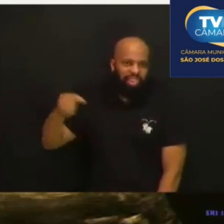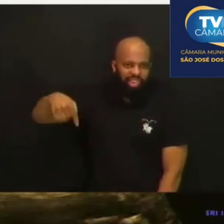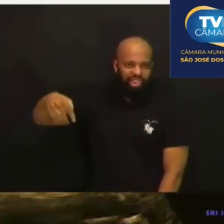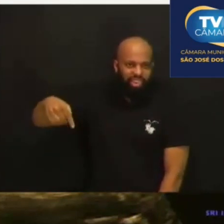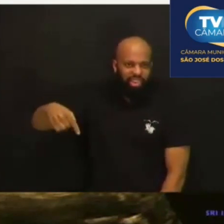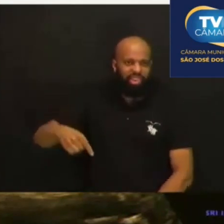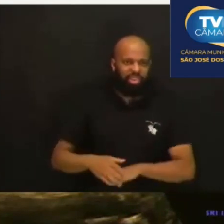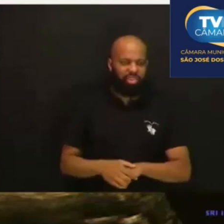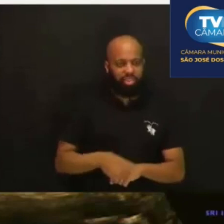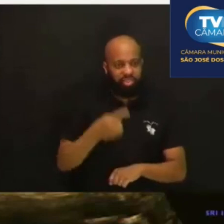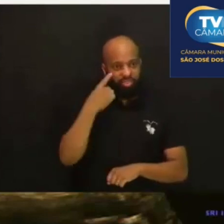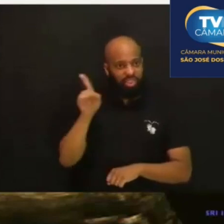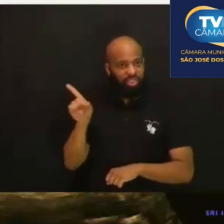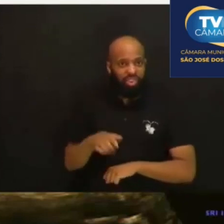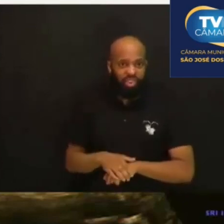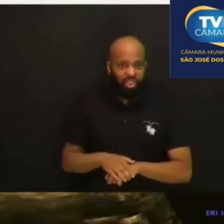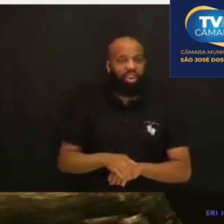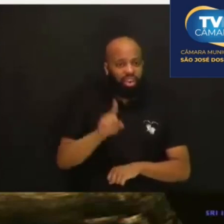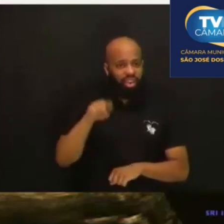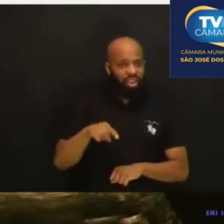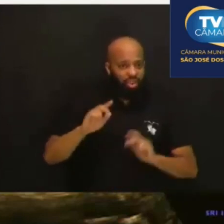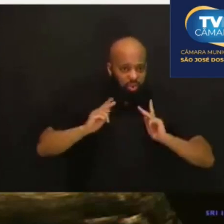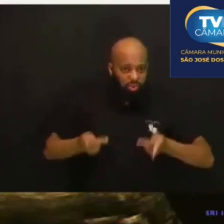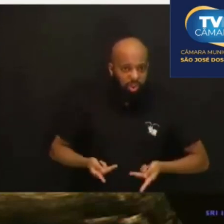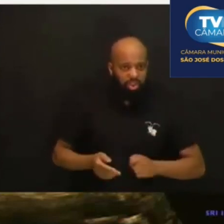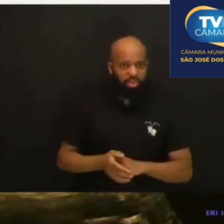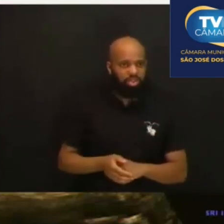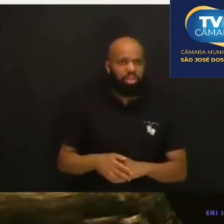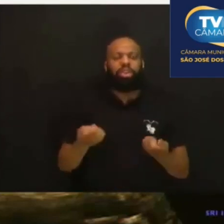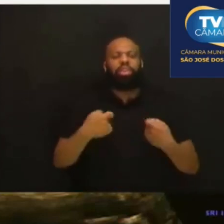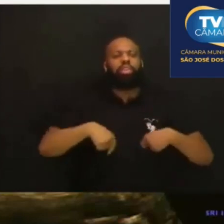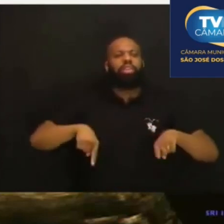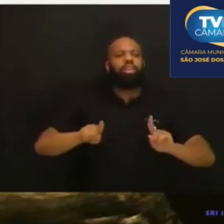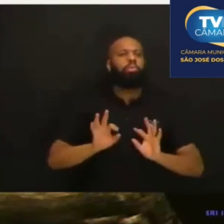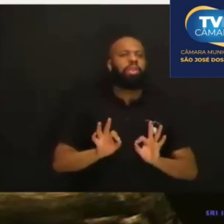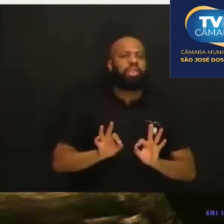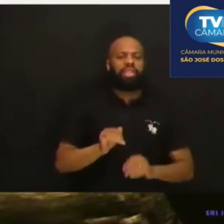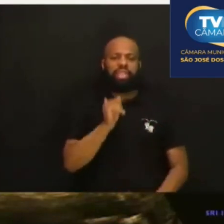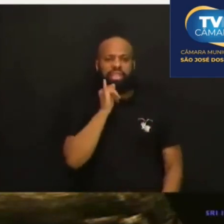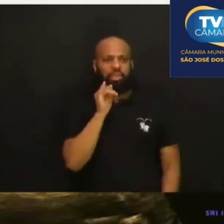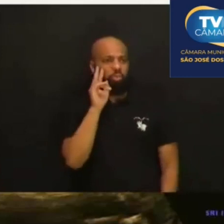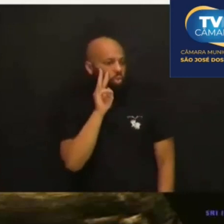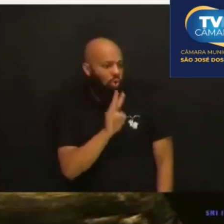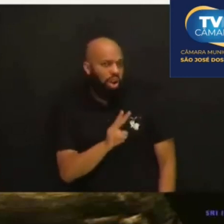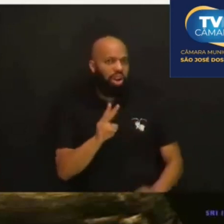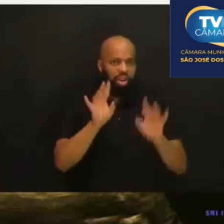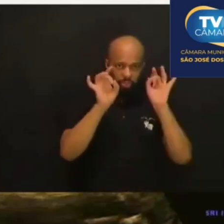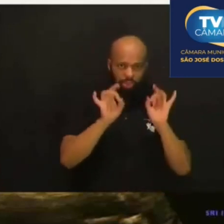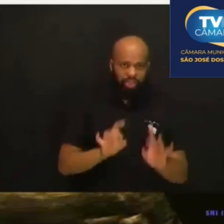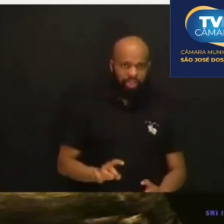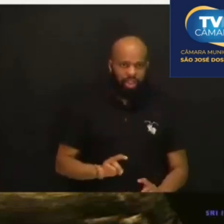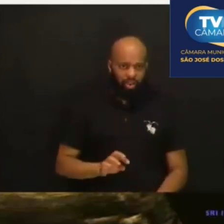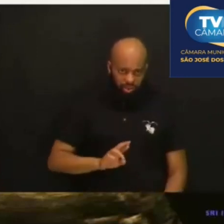Veja se não é um ser humano aquilo. Você não precisa ter nenhum olhar especial para dizer que não é feição